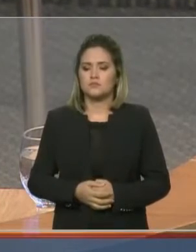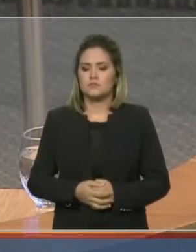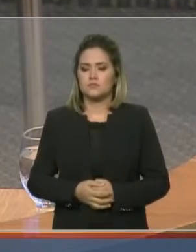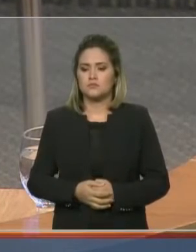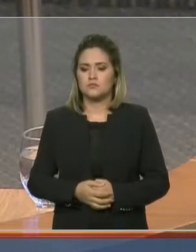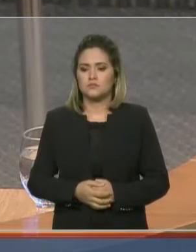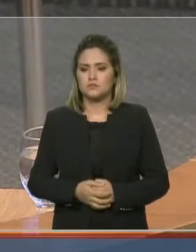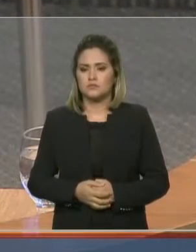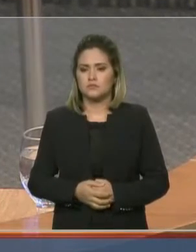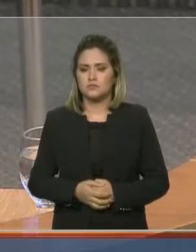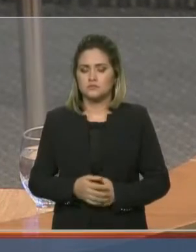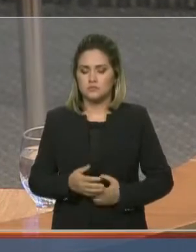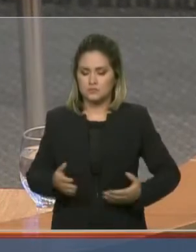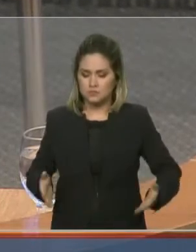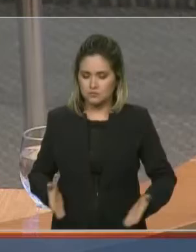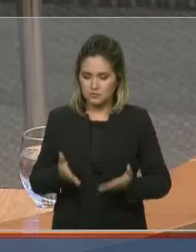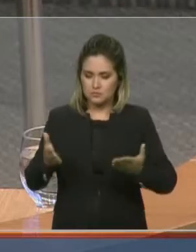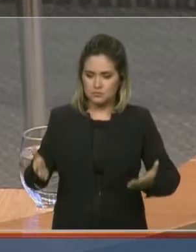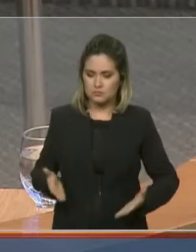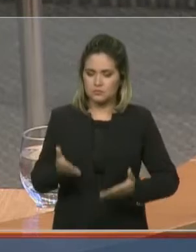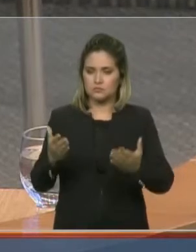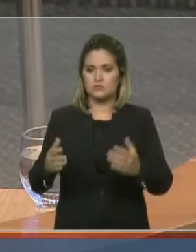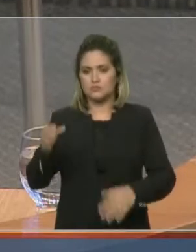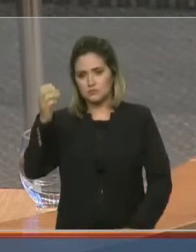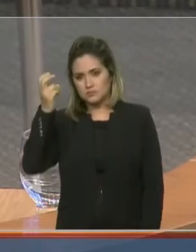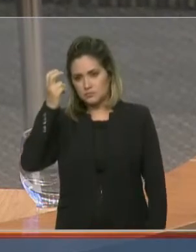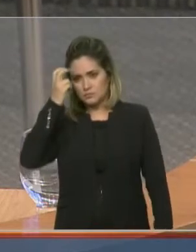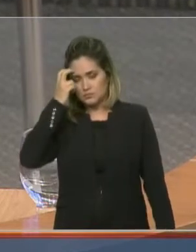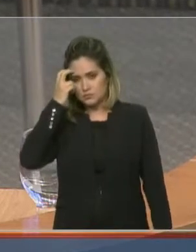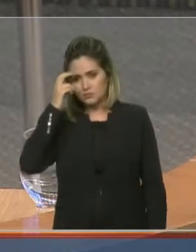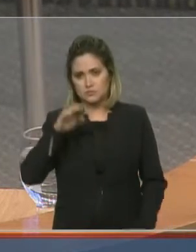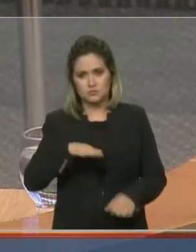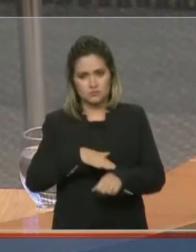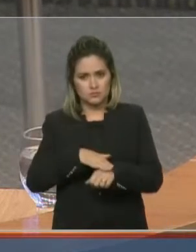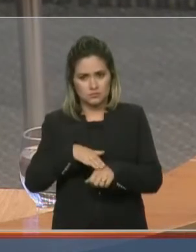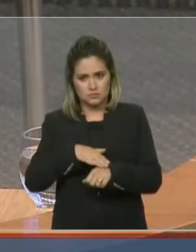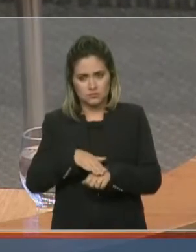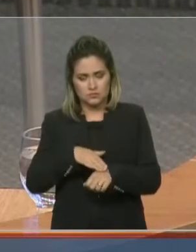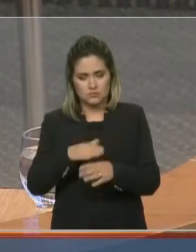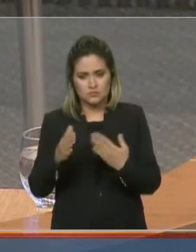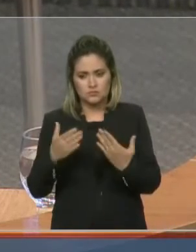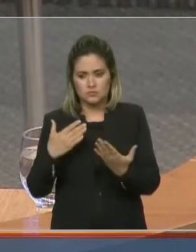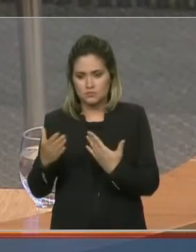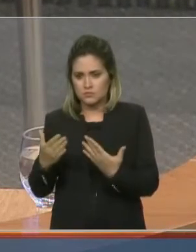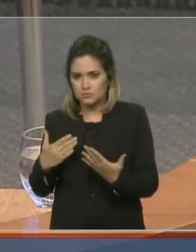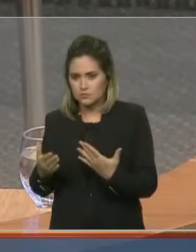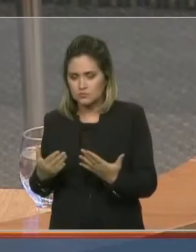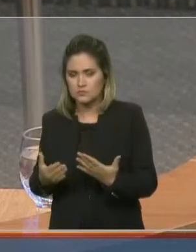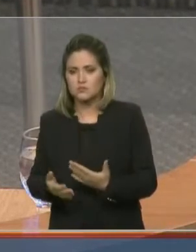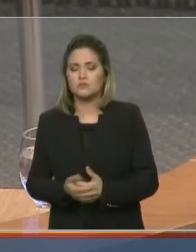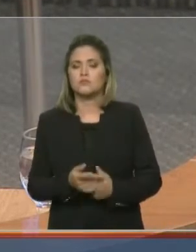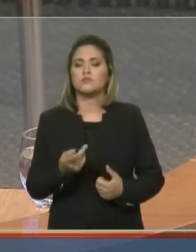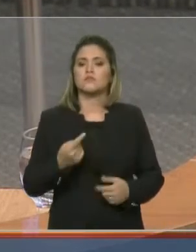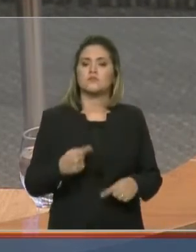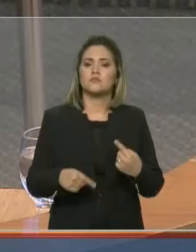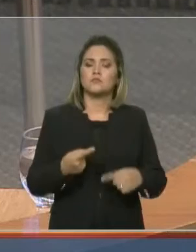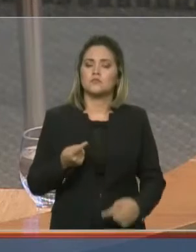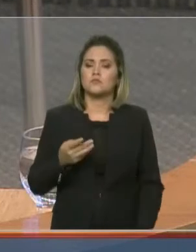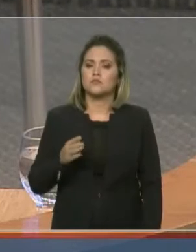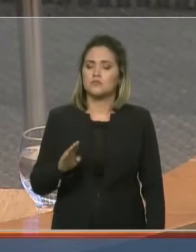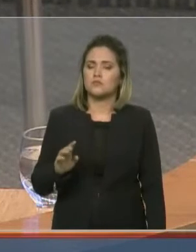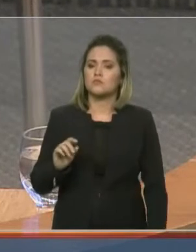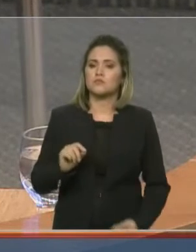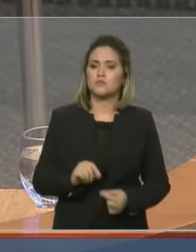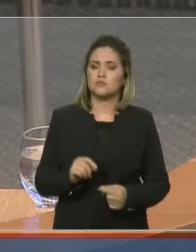do diálogo, políticas públicas que cada vez mais nos torne